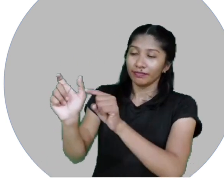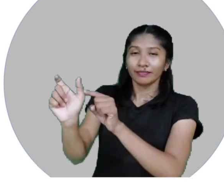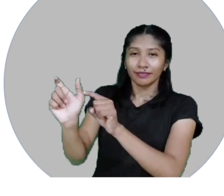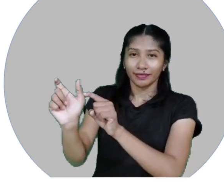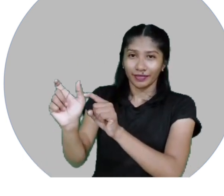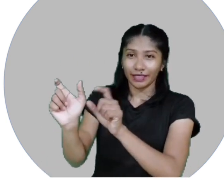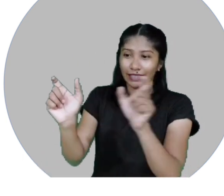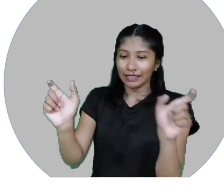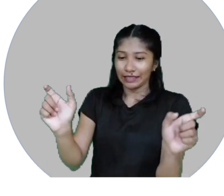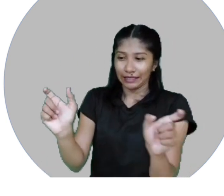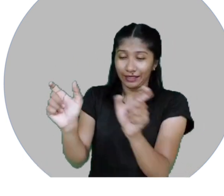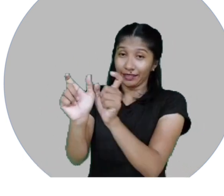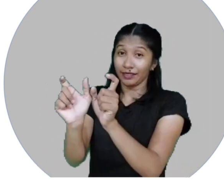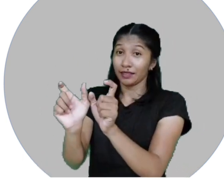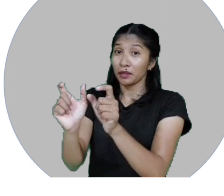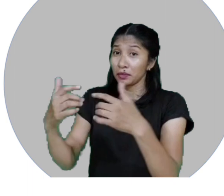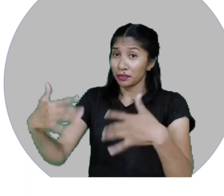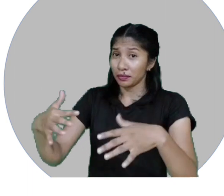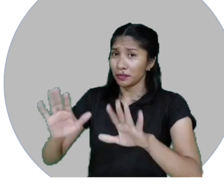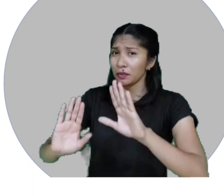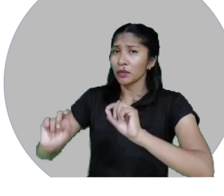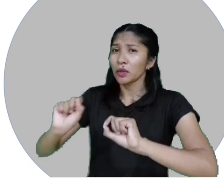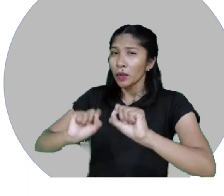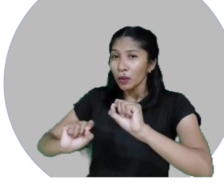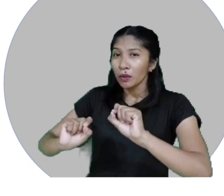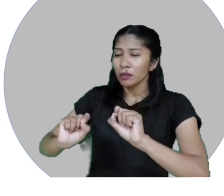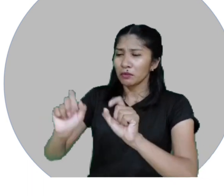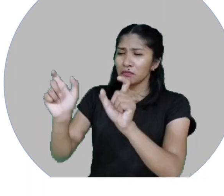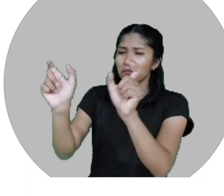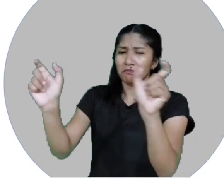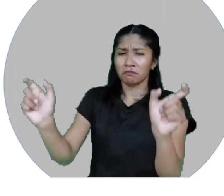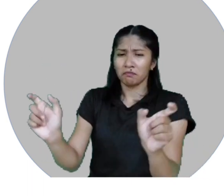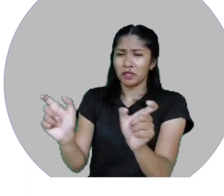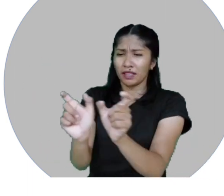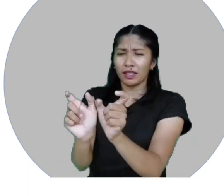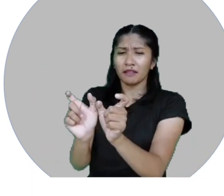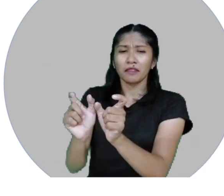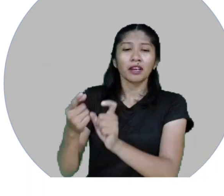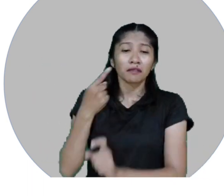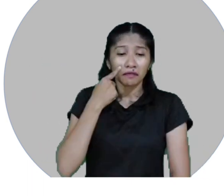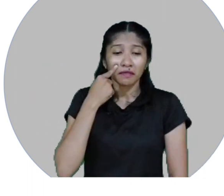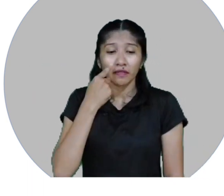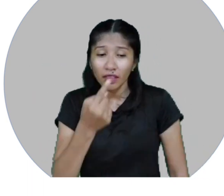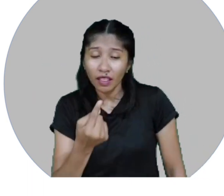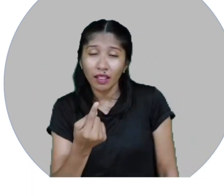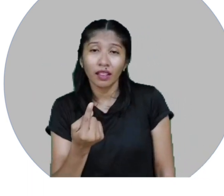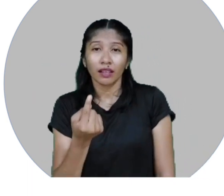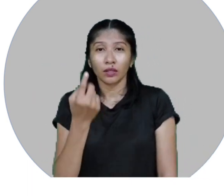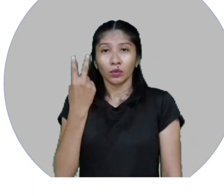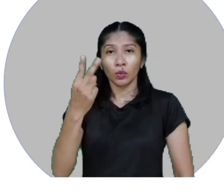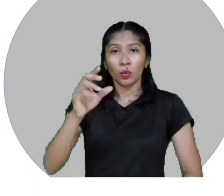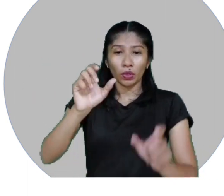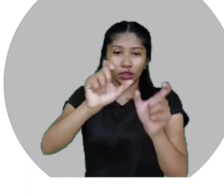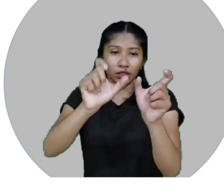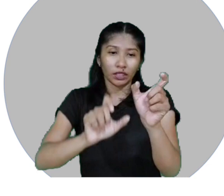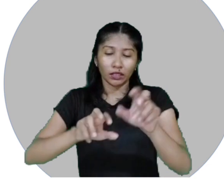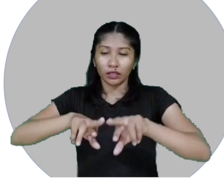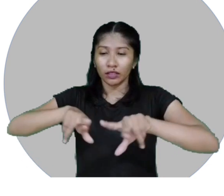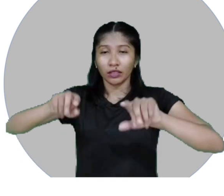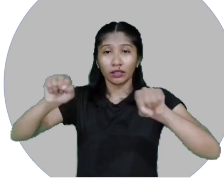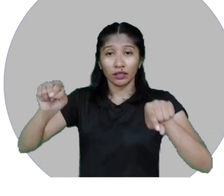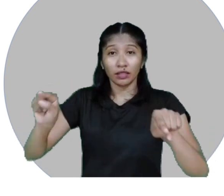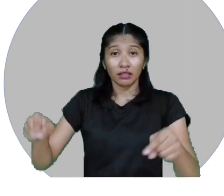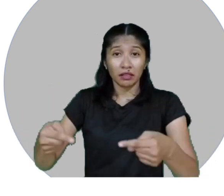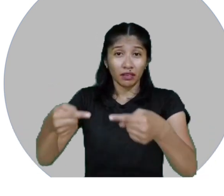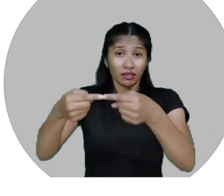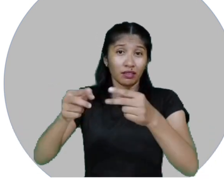conjugação. Não estamos a falar de palavras que são encontradas em duas declinações distintas e embora